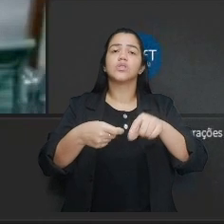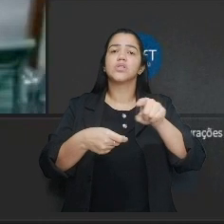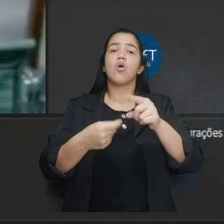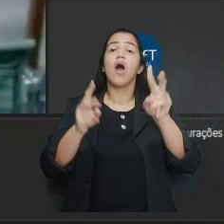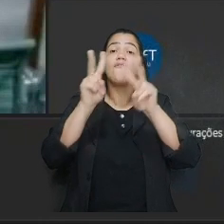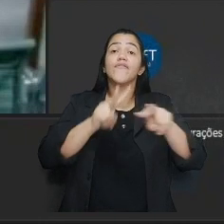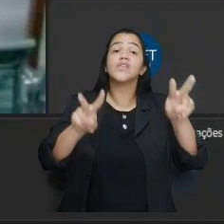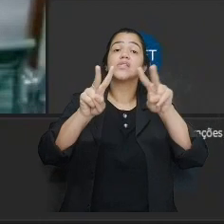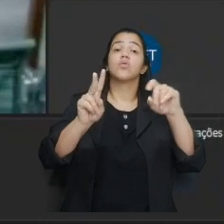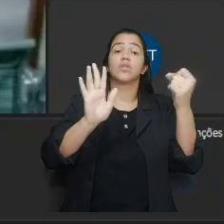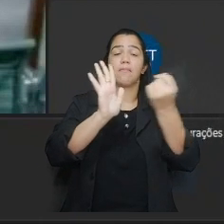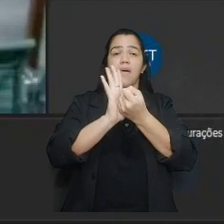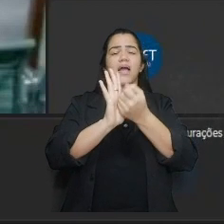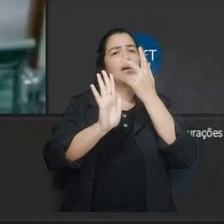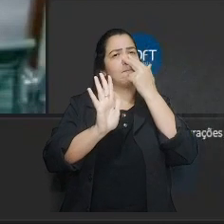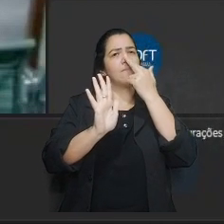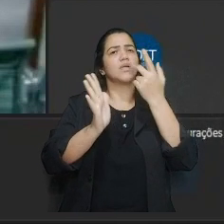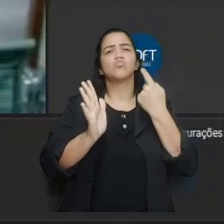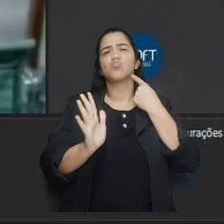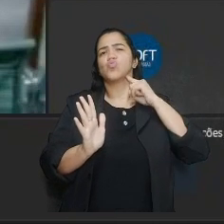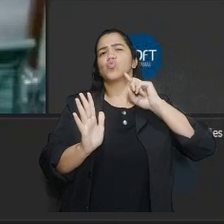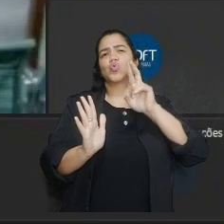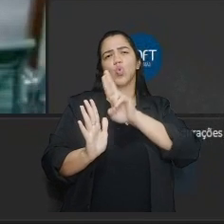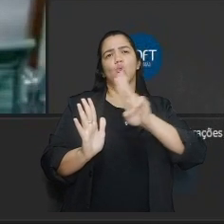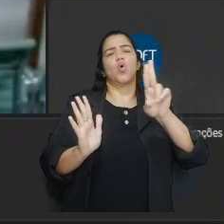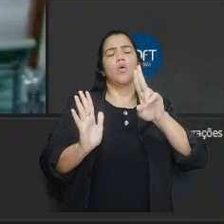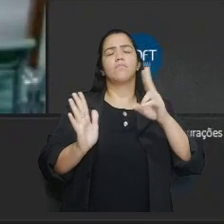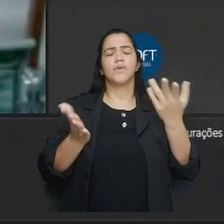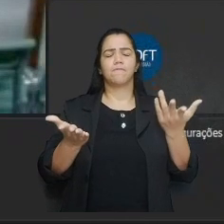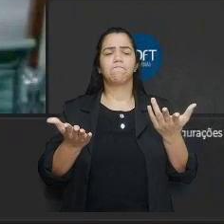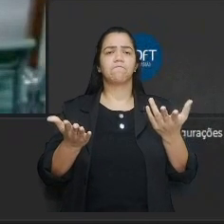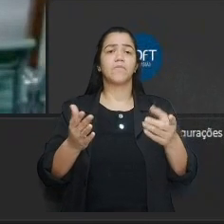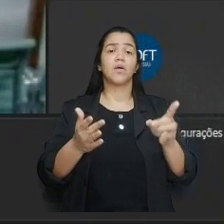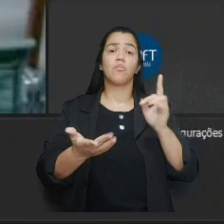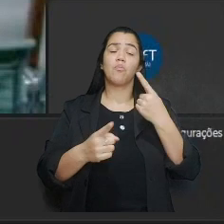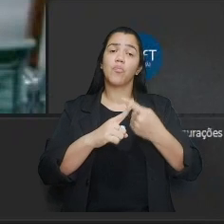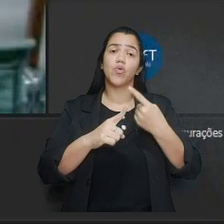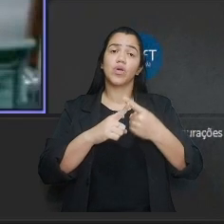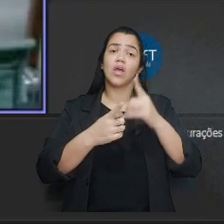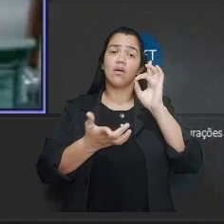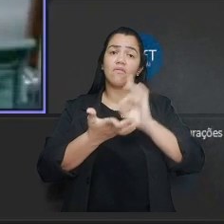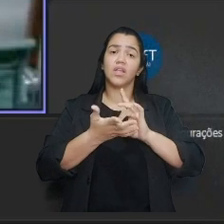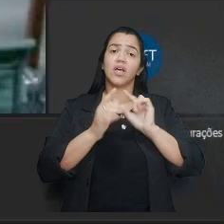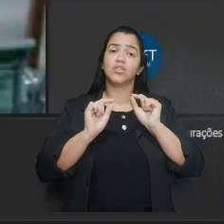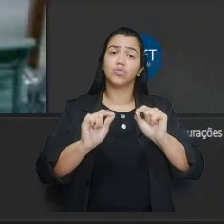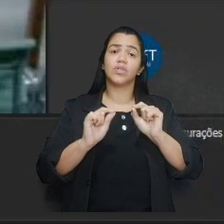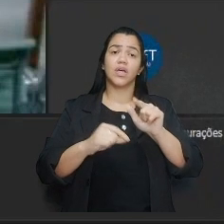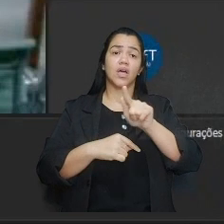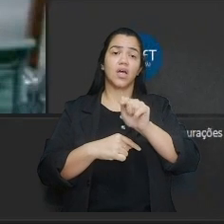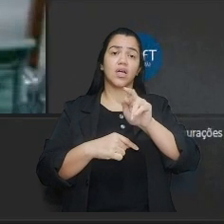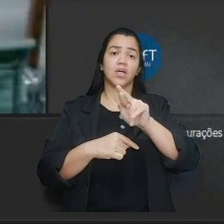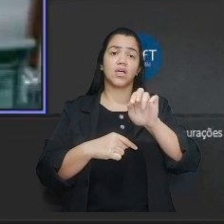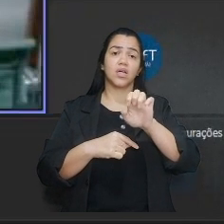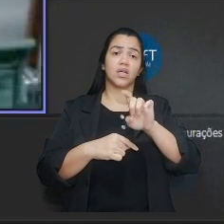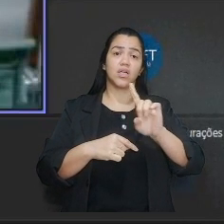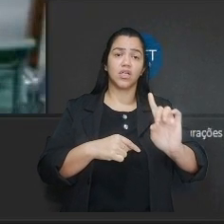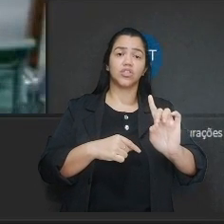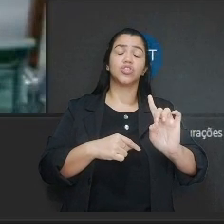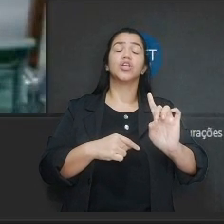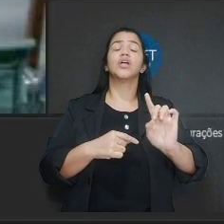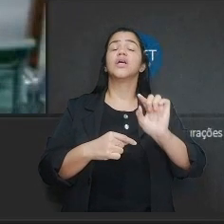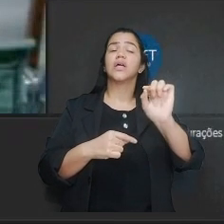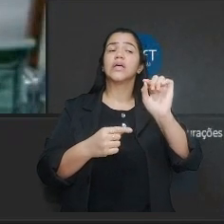relação à diluição da marca por maculação. O fato é que